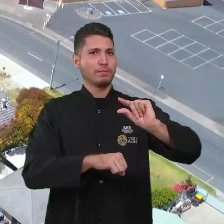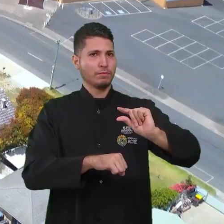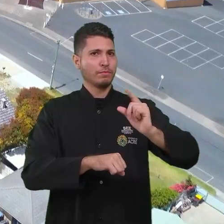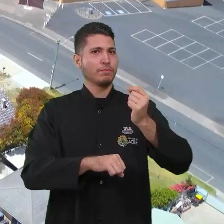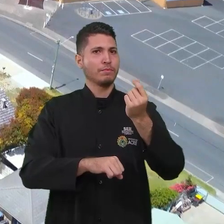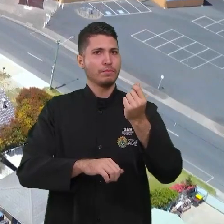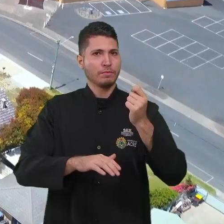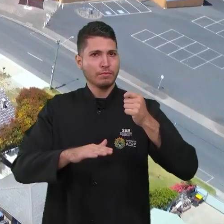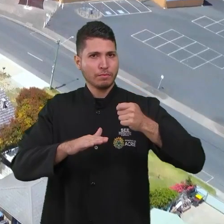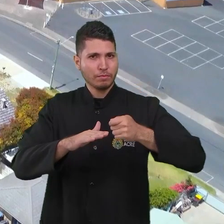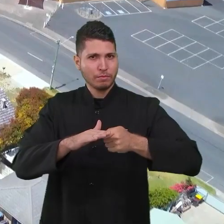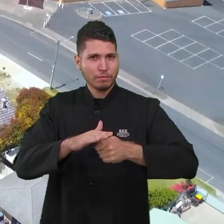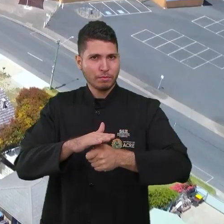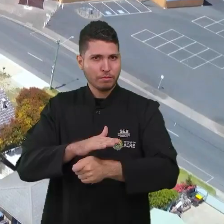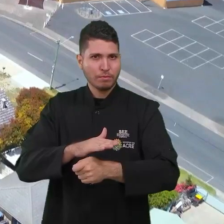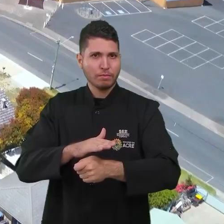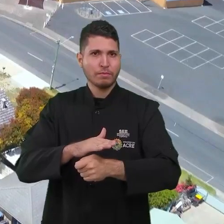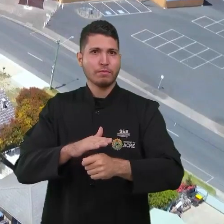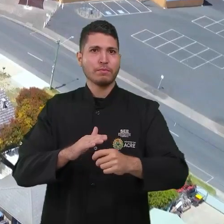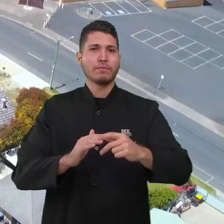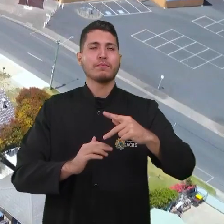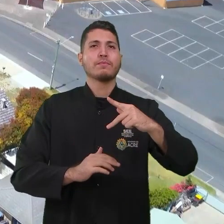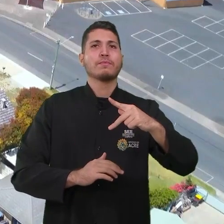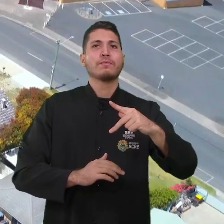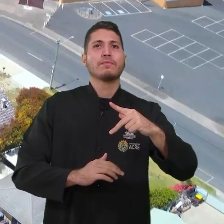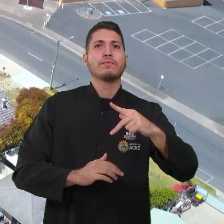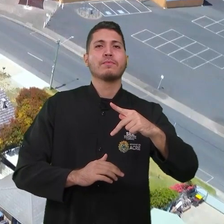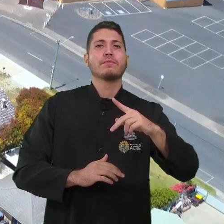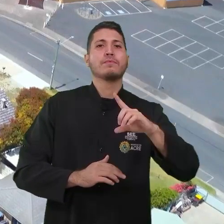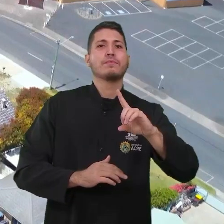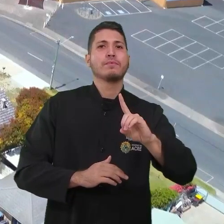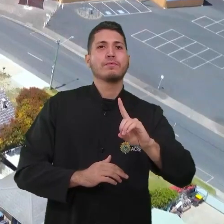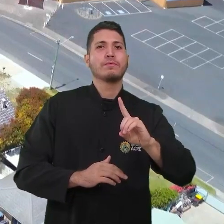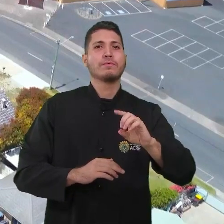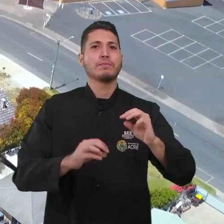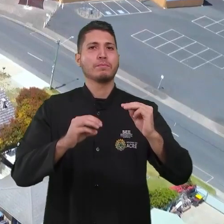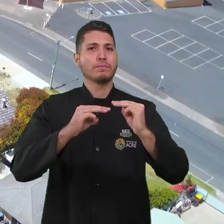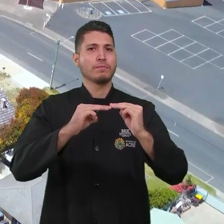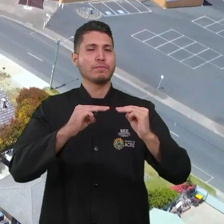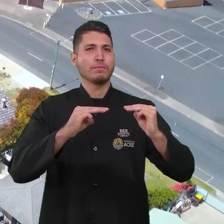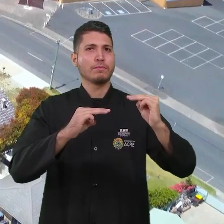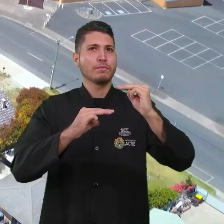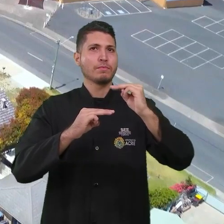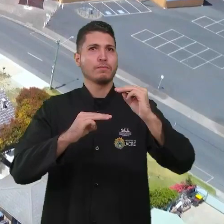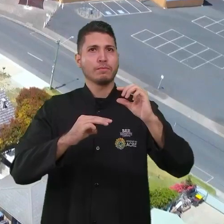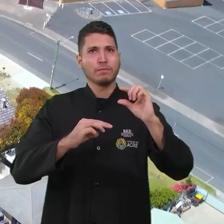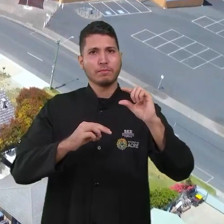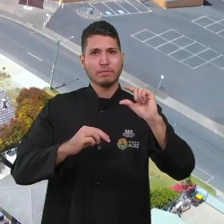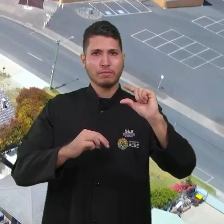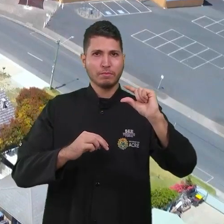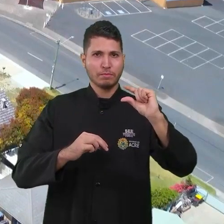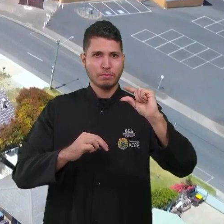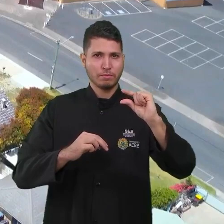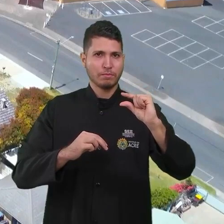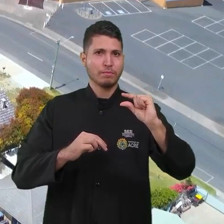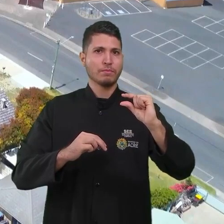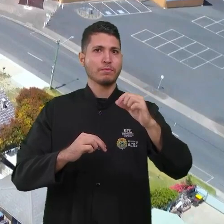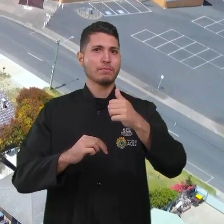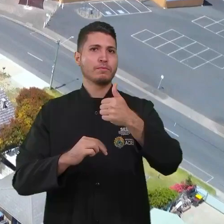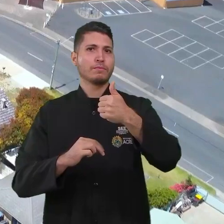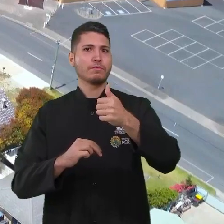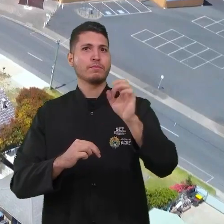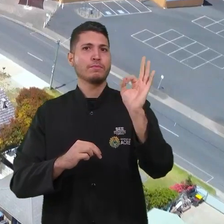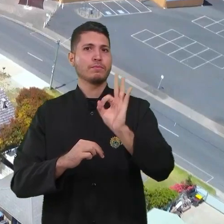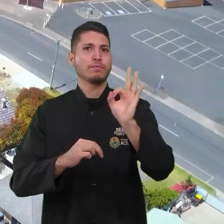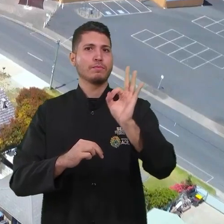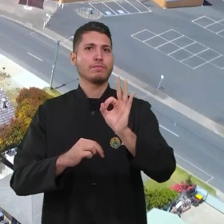investimento em P&D, ou seja, a média aí é menos de 1% do PIB. E o que